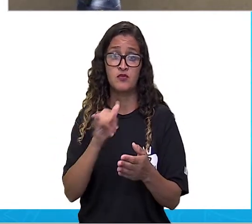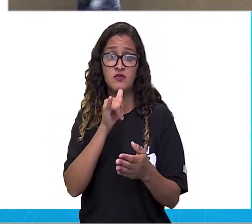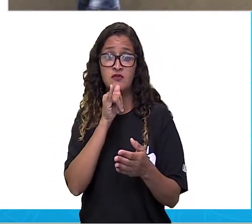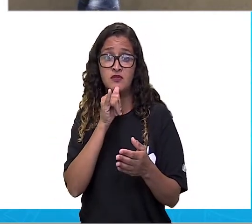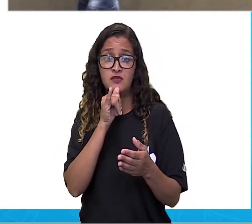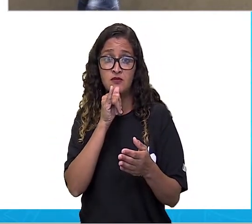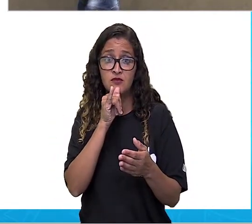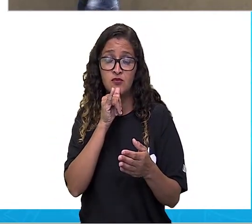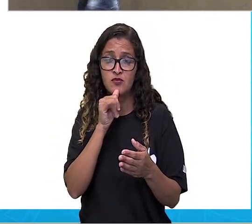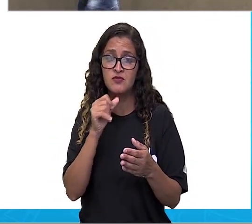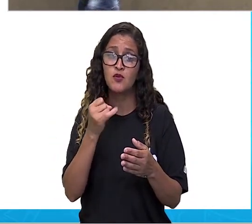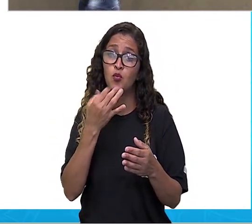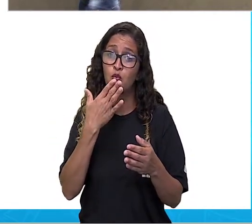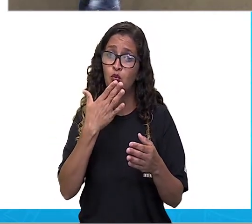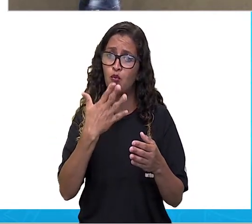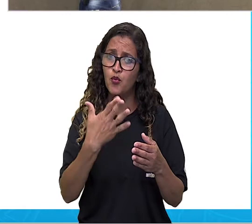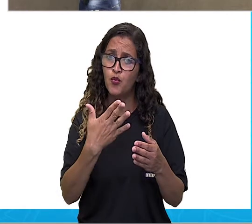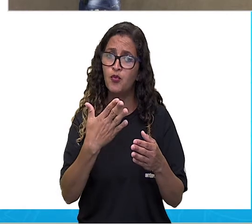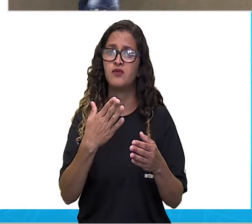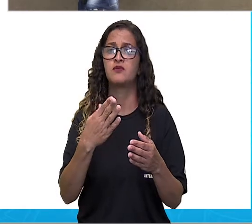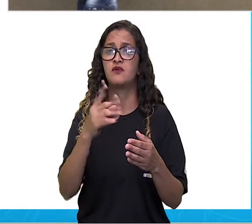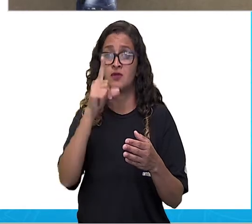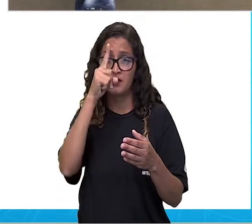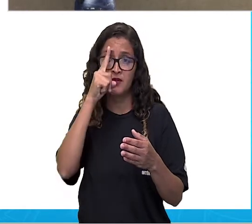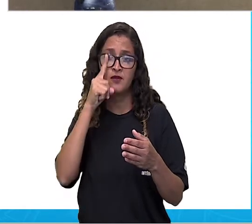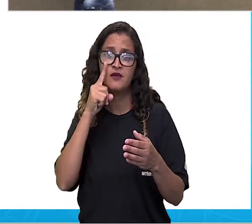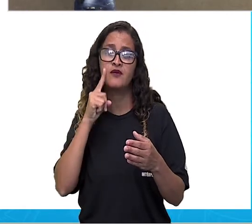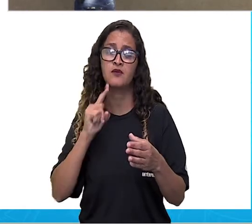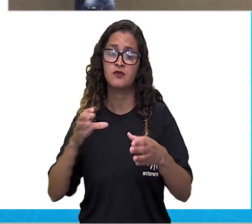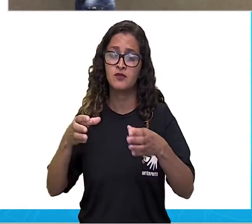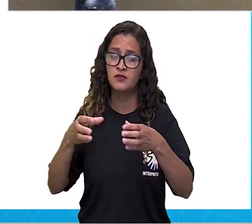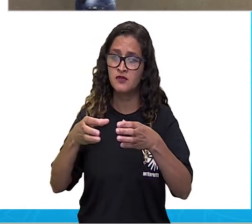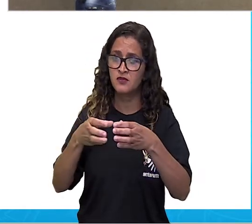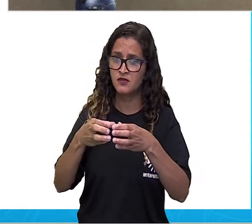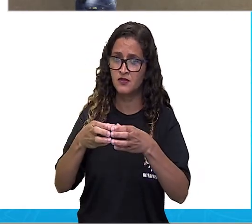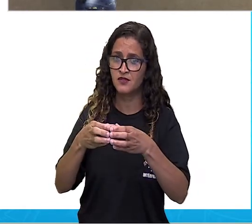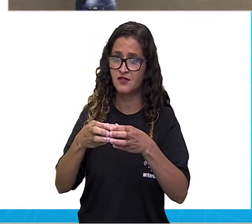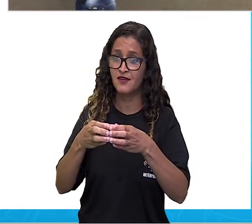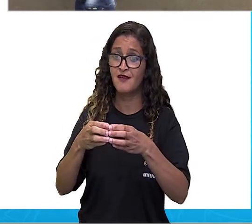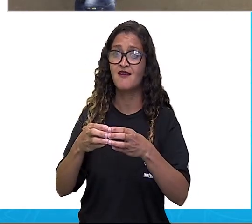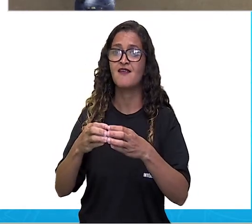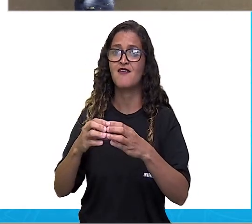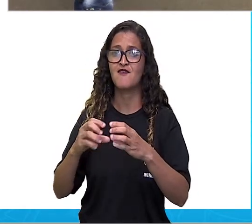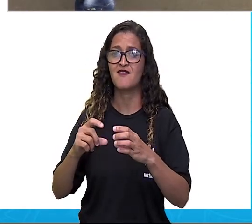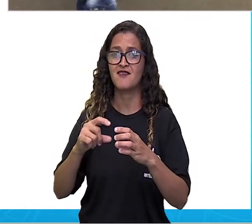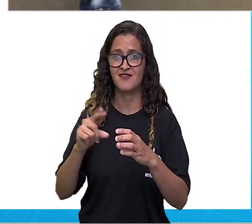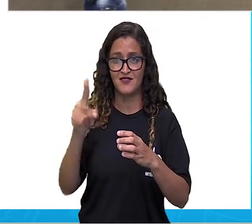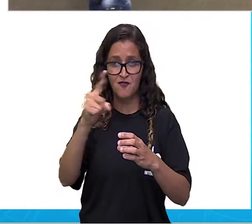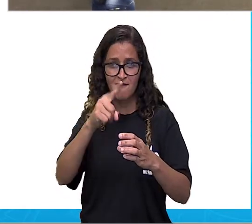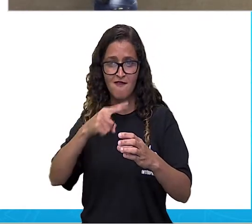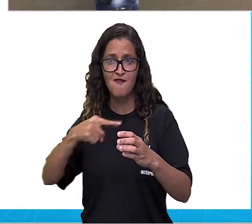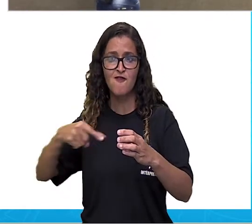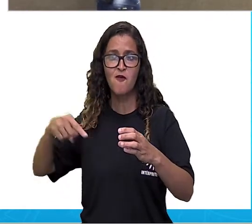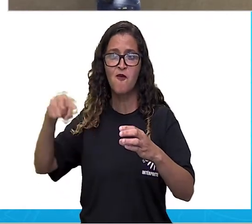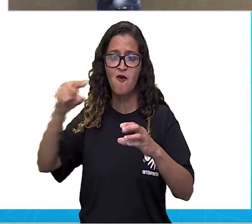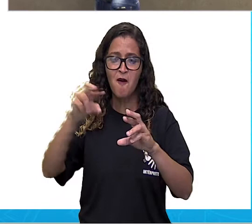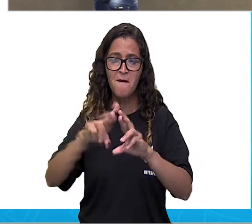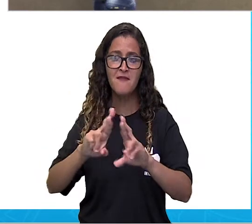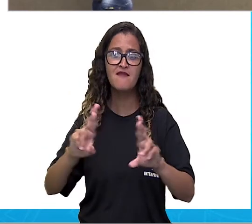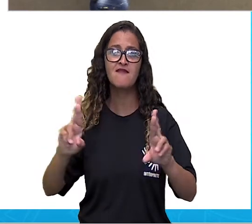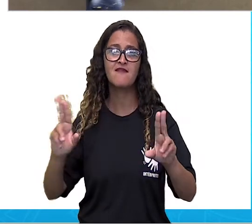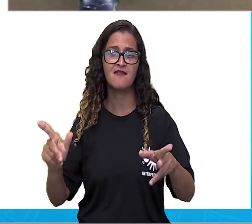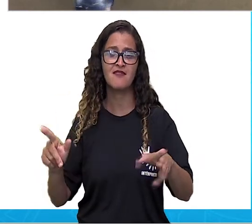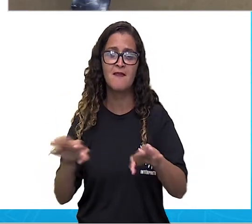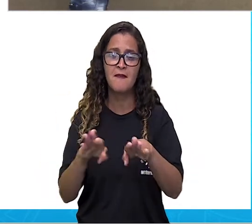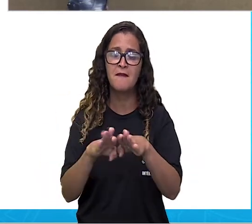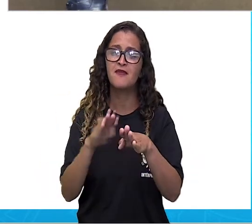aqui no amarelo, ó, se você juntar, você tem a forma do botão diferente e as cores